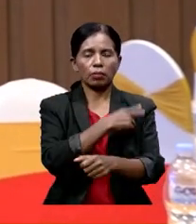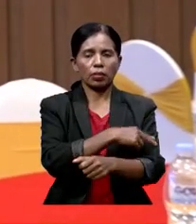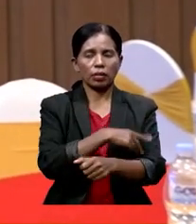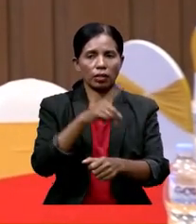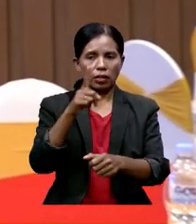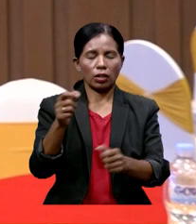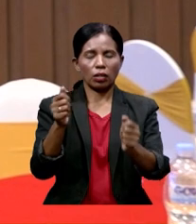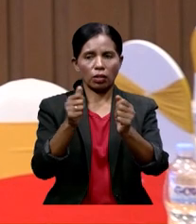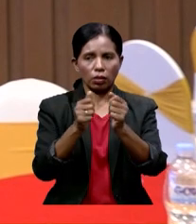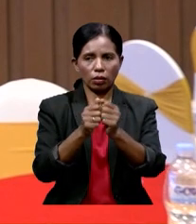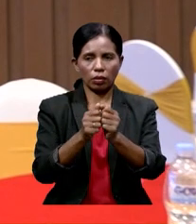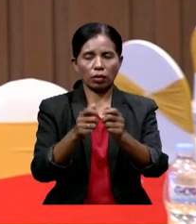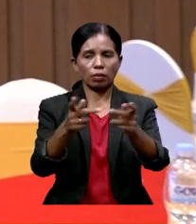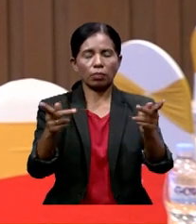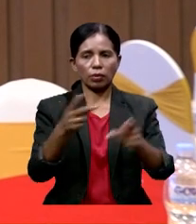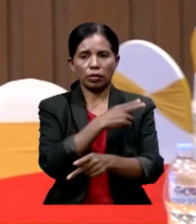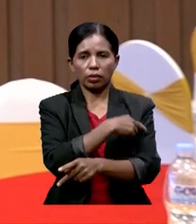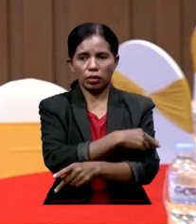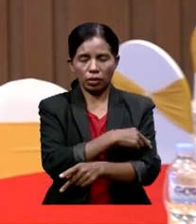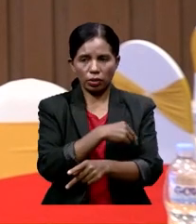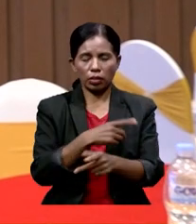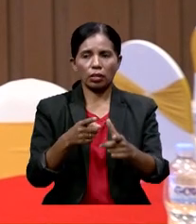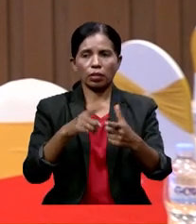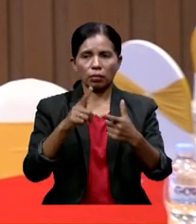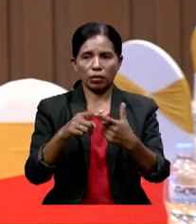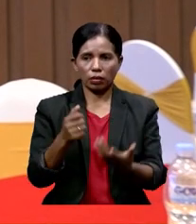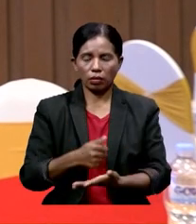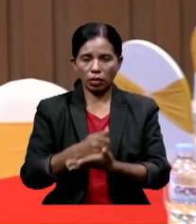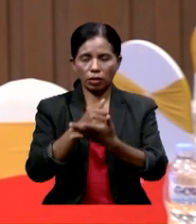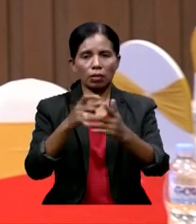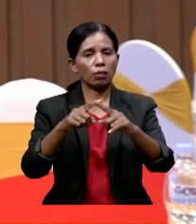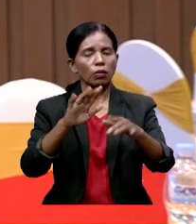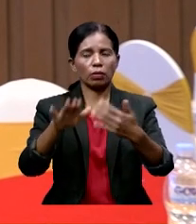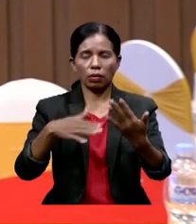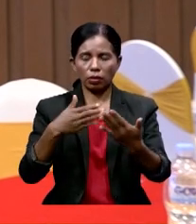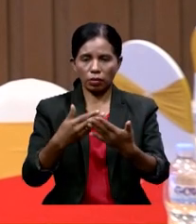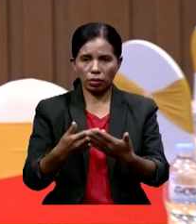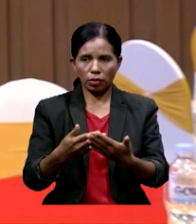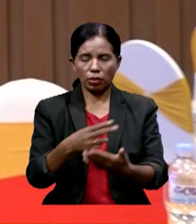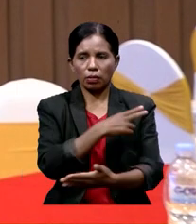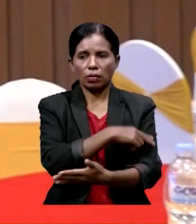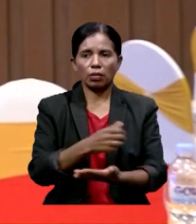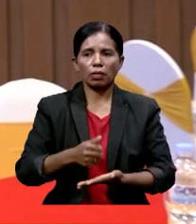ser no posto da saúde, depois posto tratamento. Maioria posto tratamento.